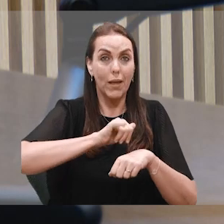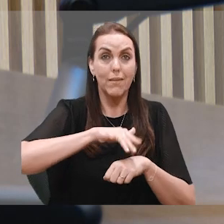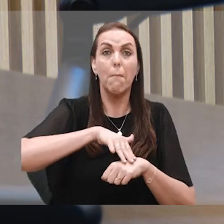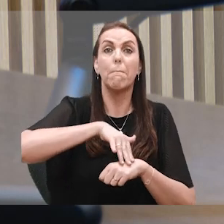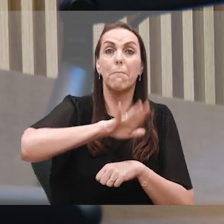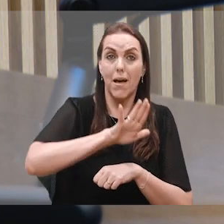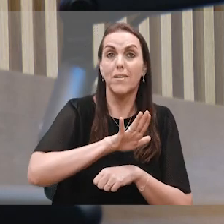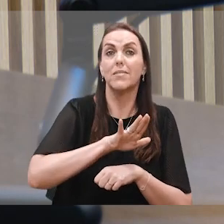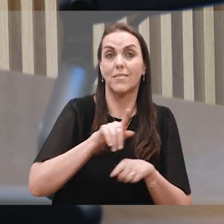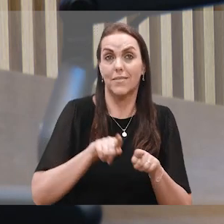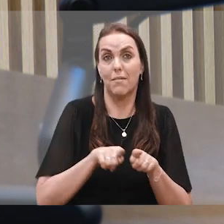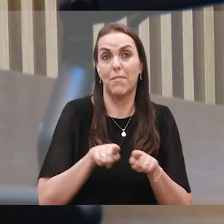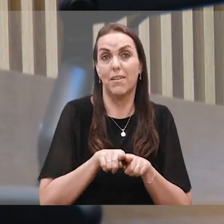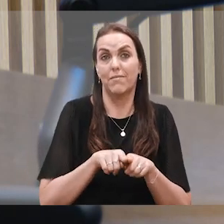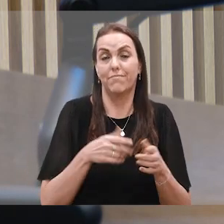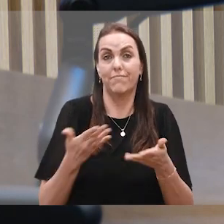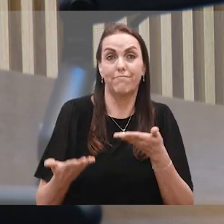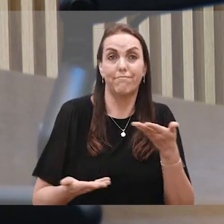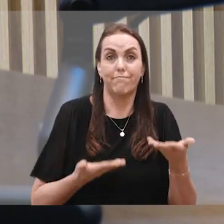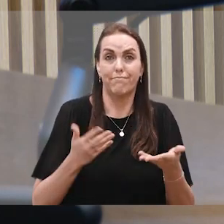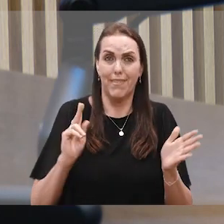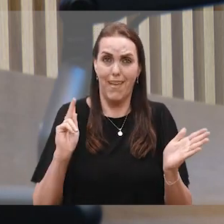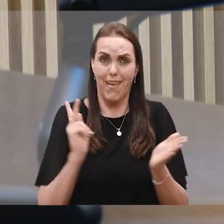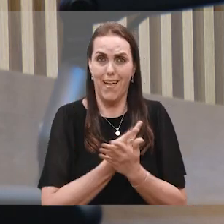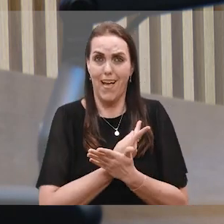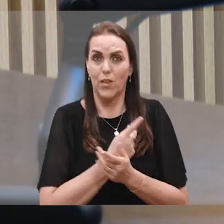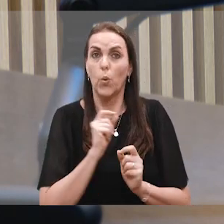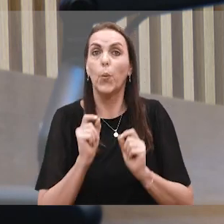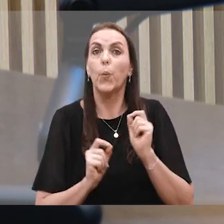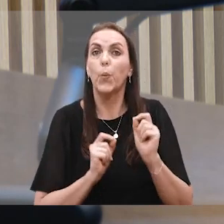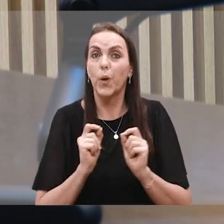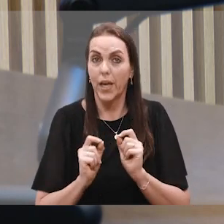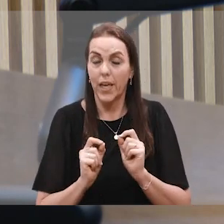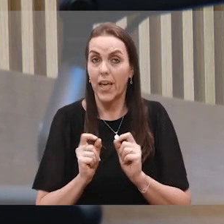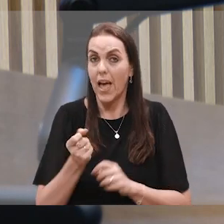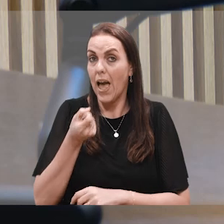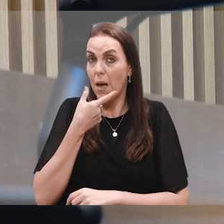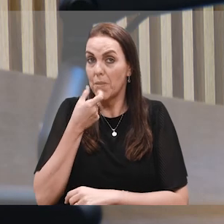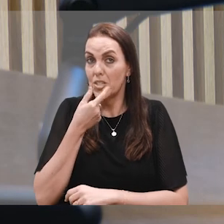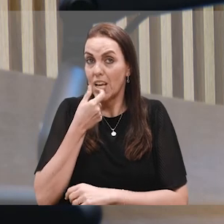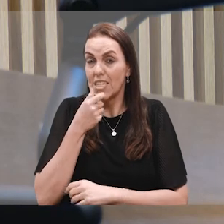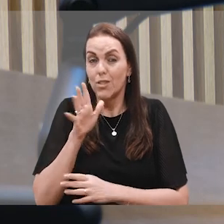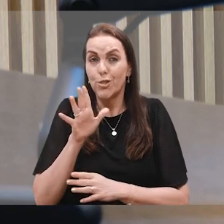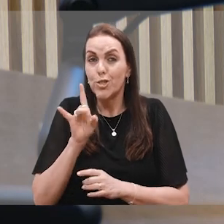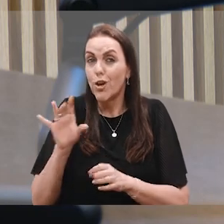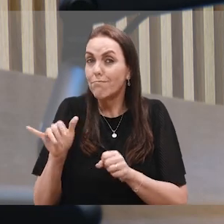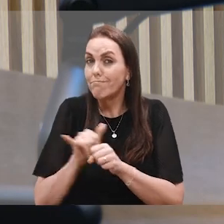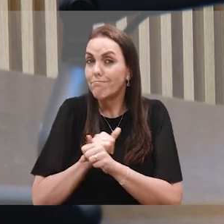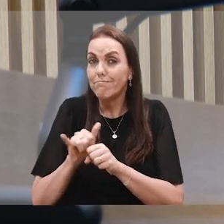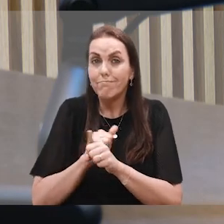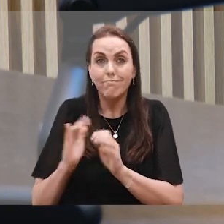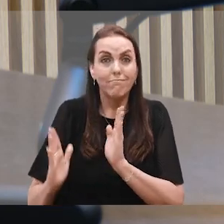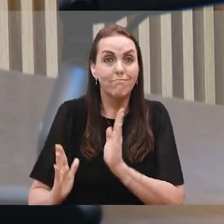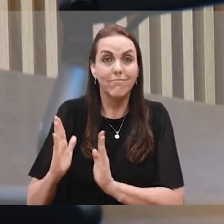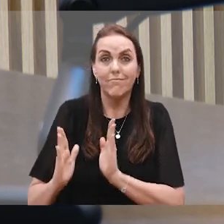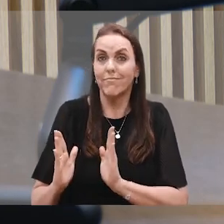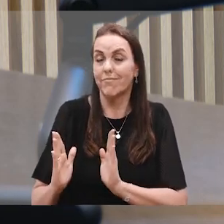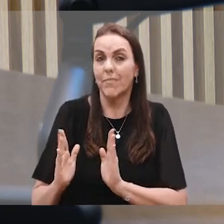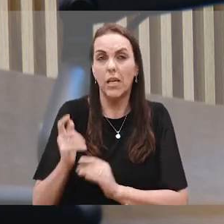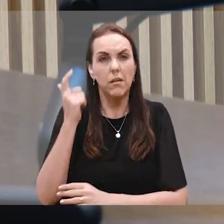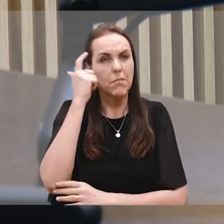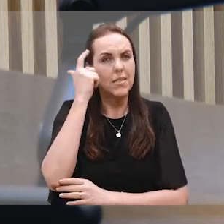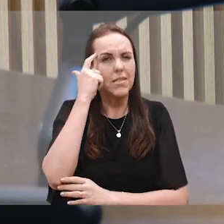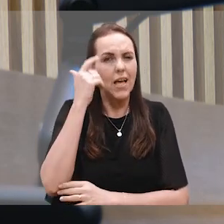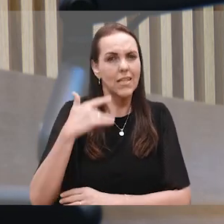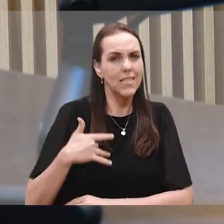mais doente. Então, alguma coisa está errada. A medicação, ela é um paliativo. Nós precisamos